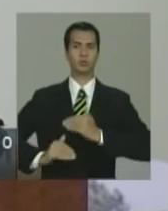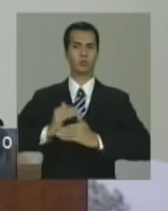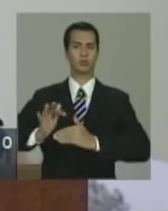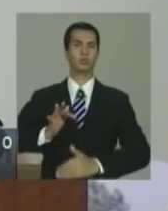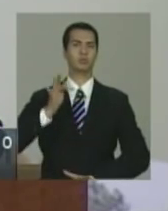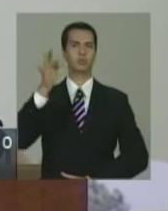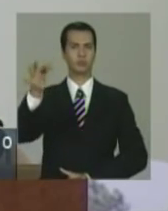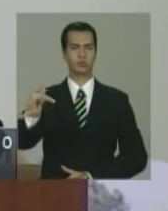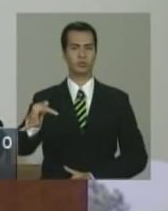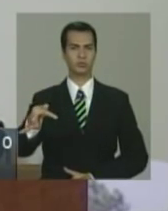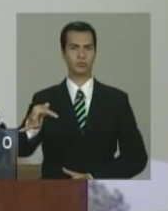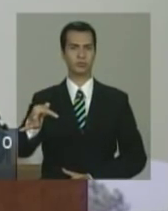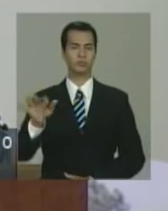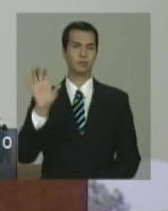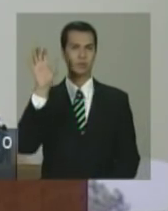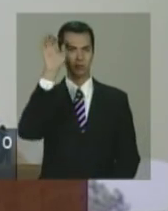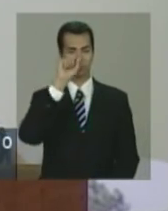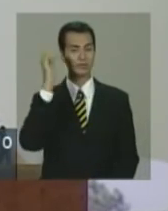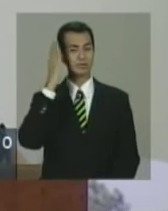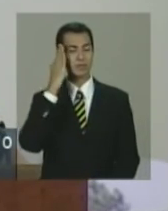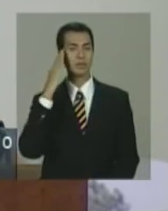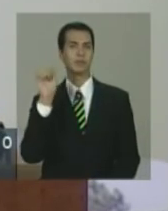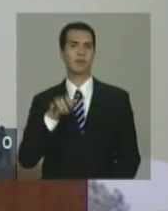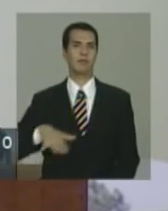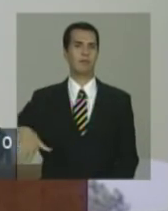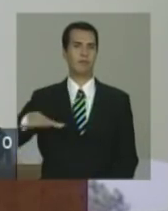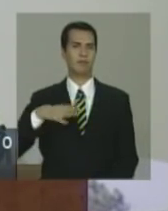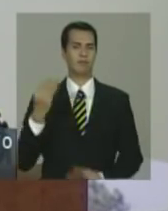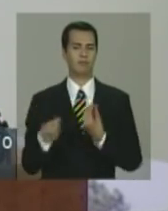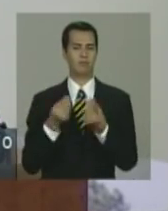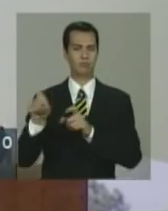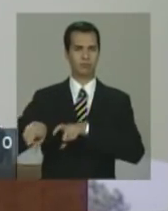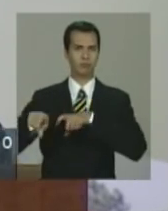uma formação na sua área, que é uma